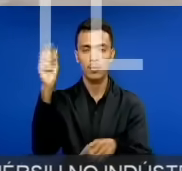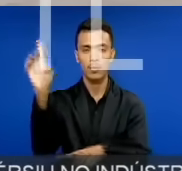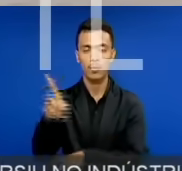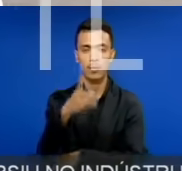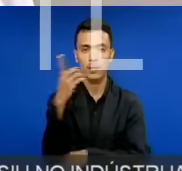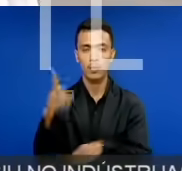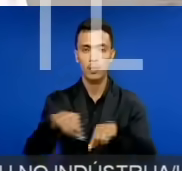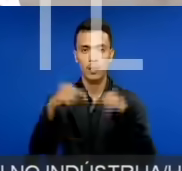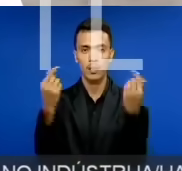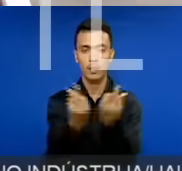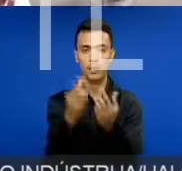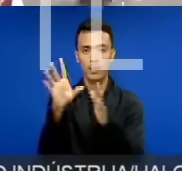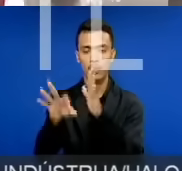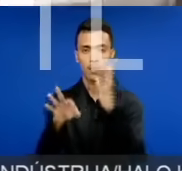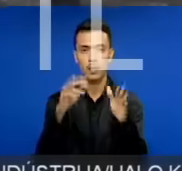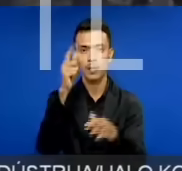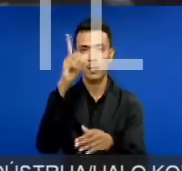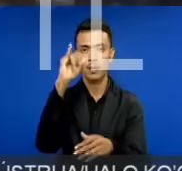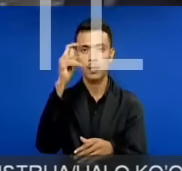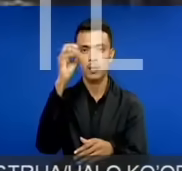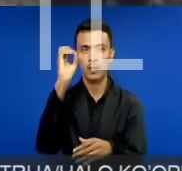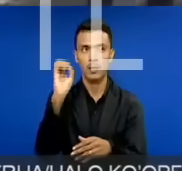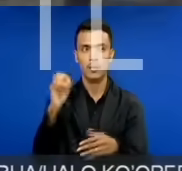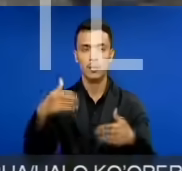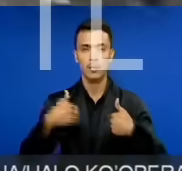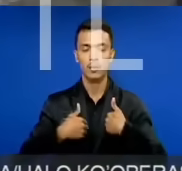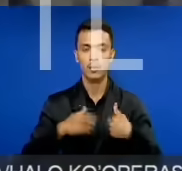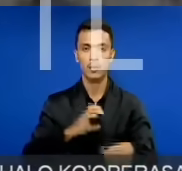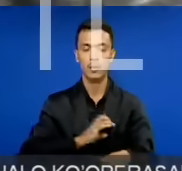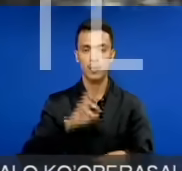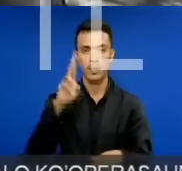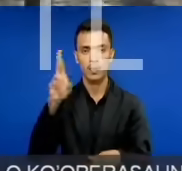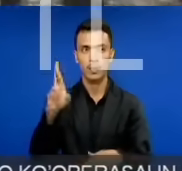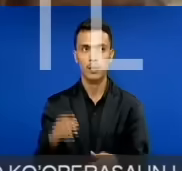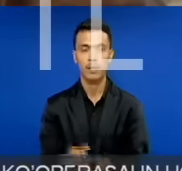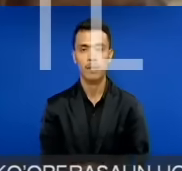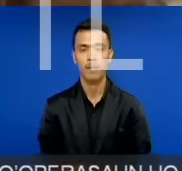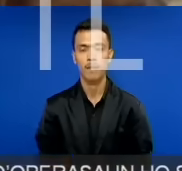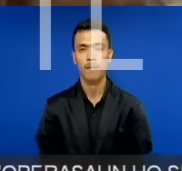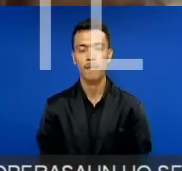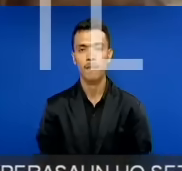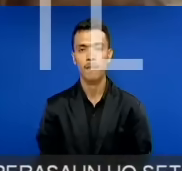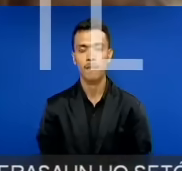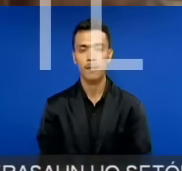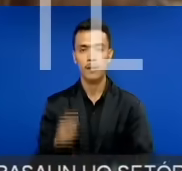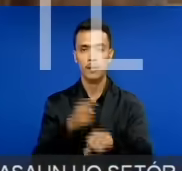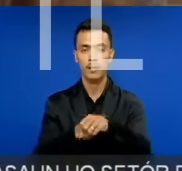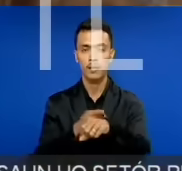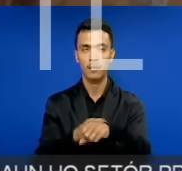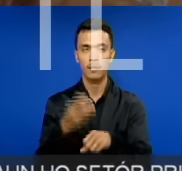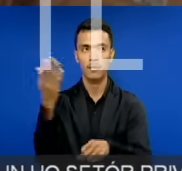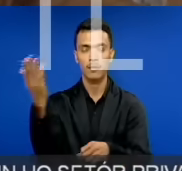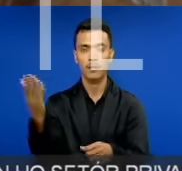Equipa consegue retan mate ising Alito da Gama e a área tasi Cristo Rei. E em um momento de vaquedas, o